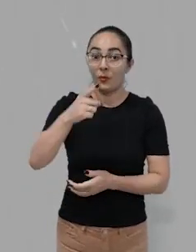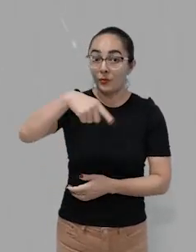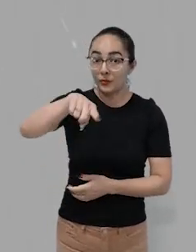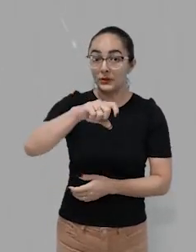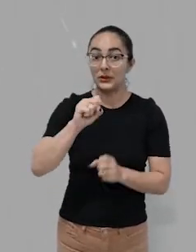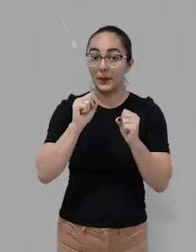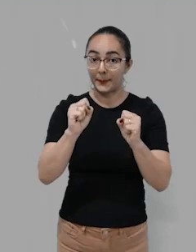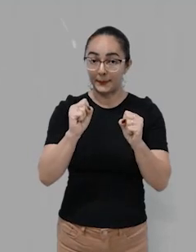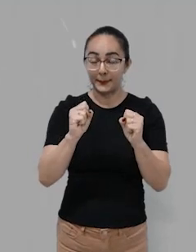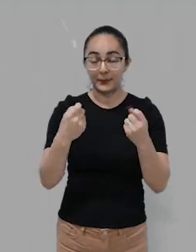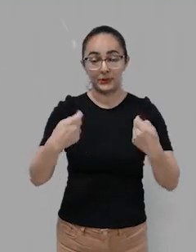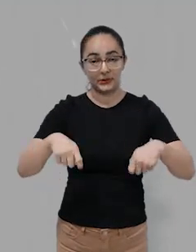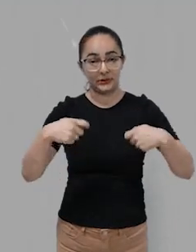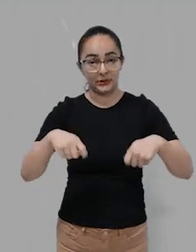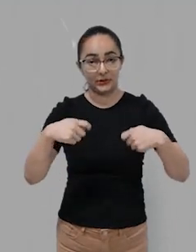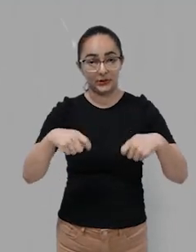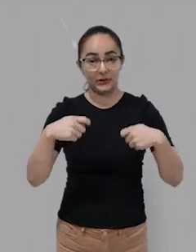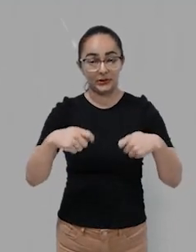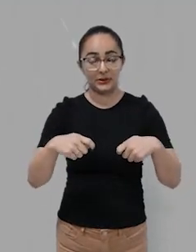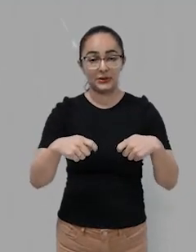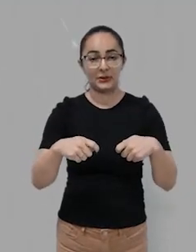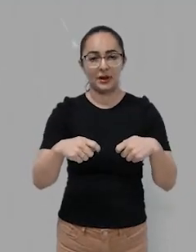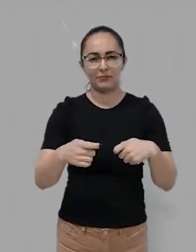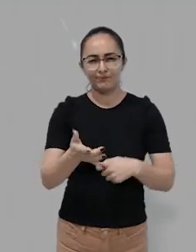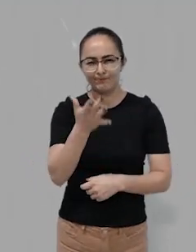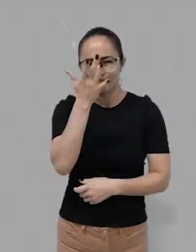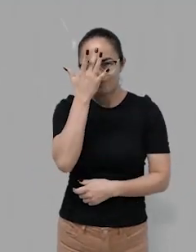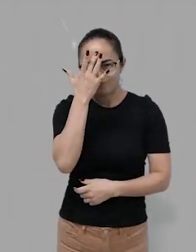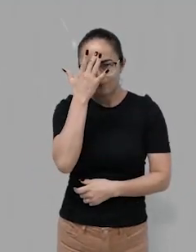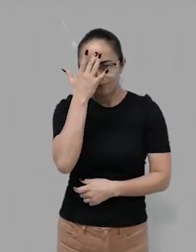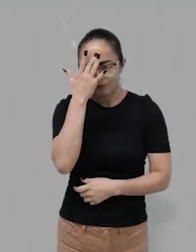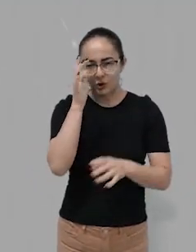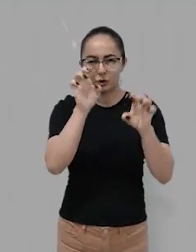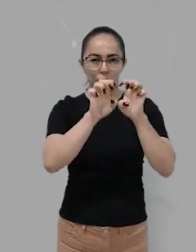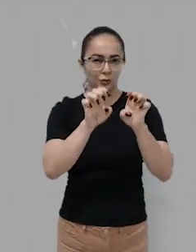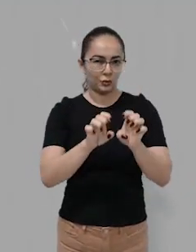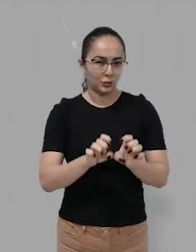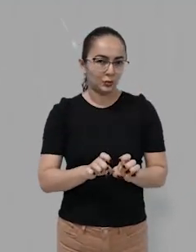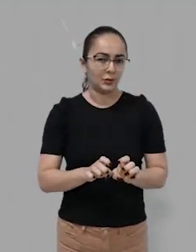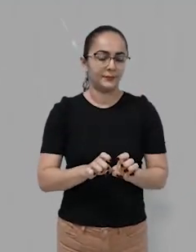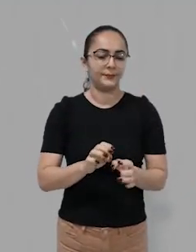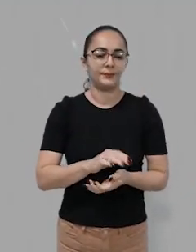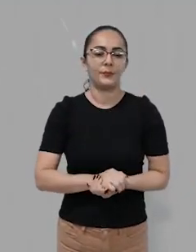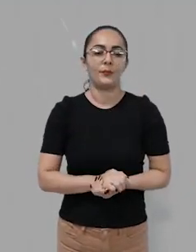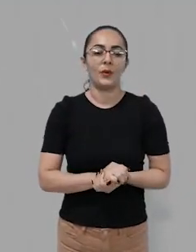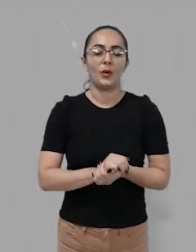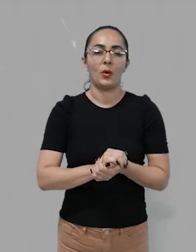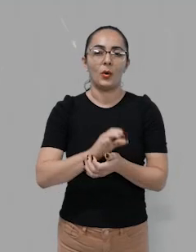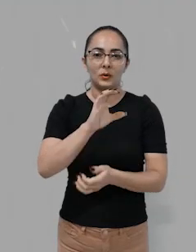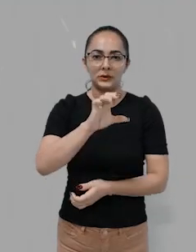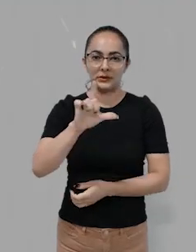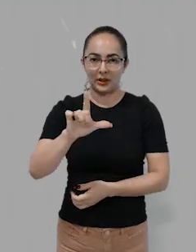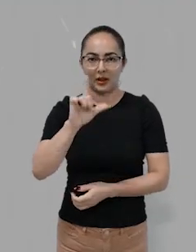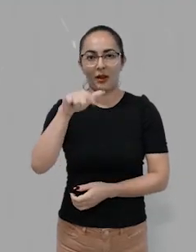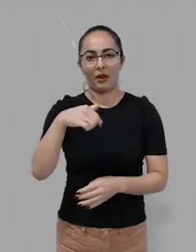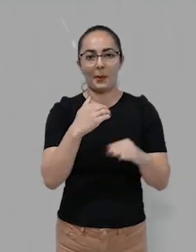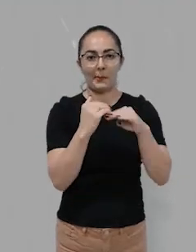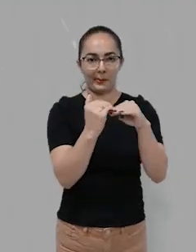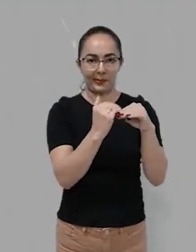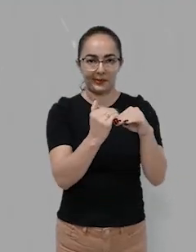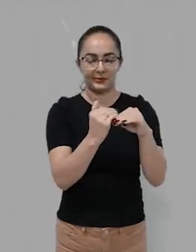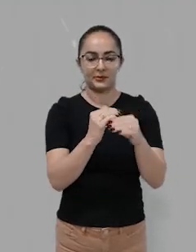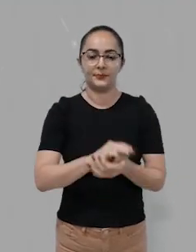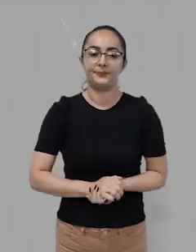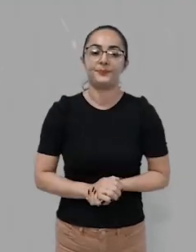pegar essa estrutura. O HClO3 é o padrão, o ácido clórico. Para a família 6A, utilizando